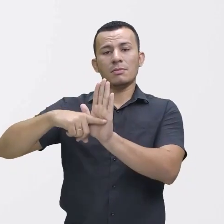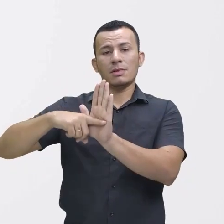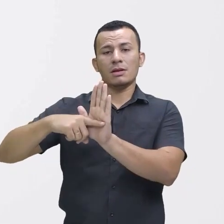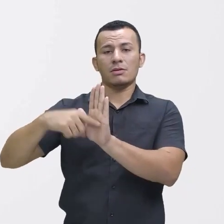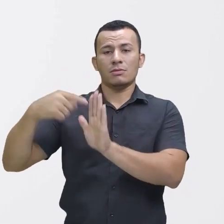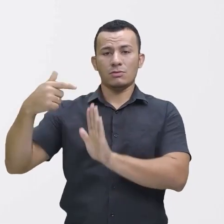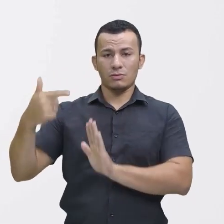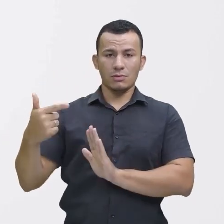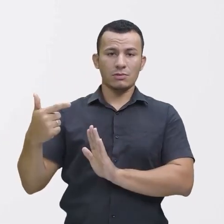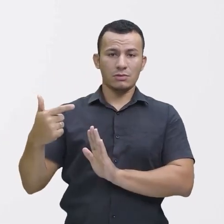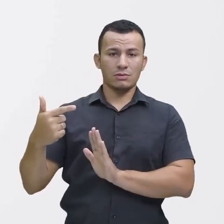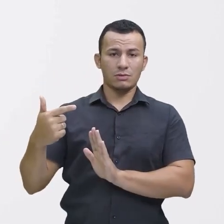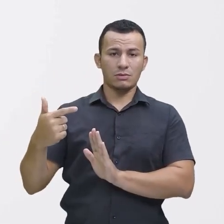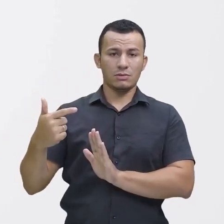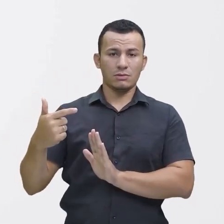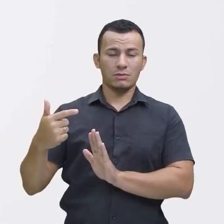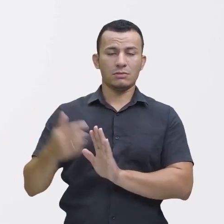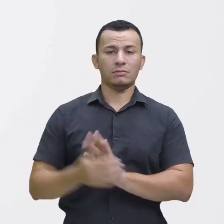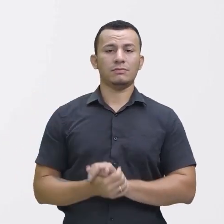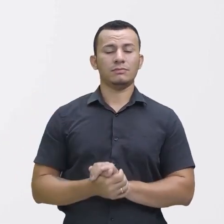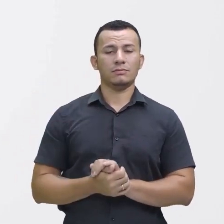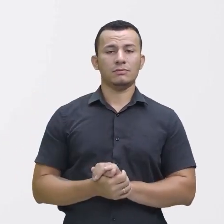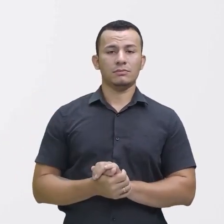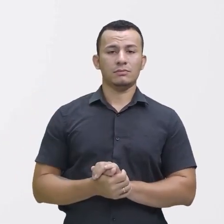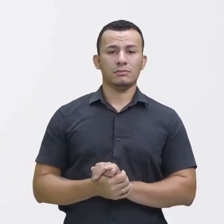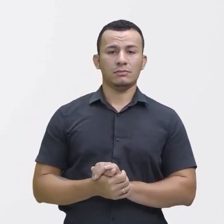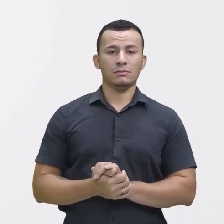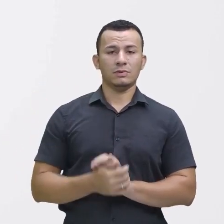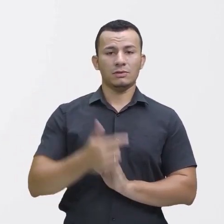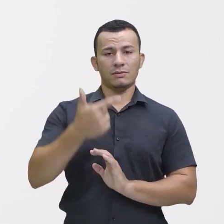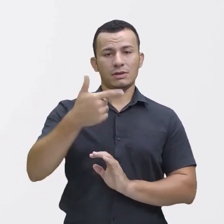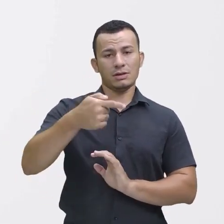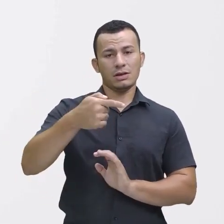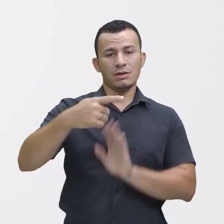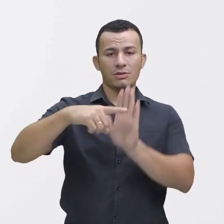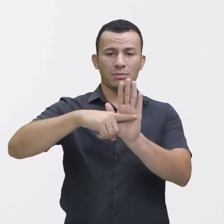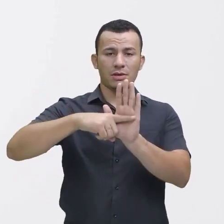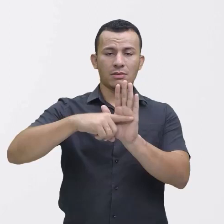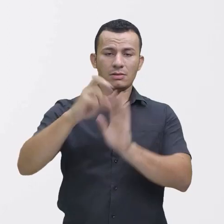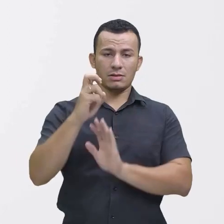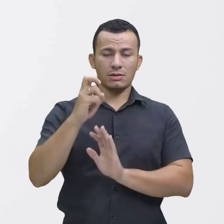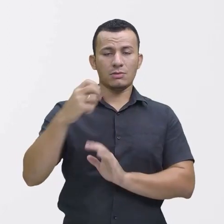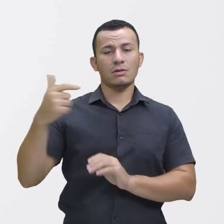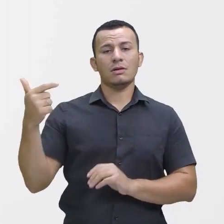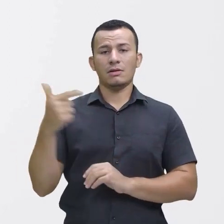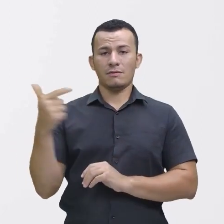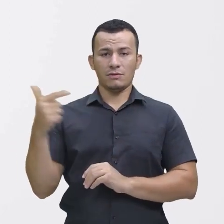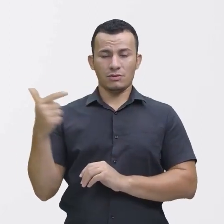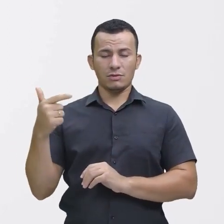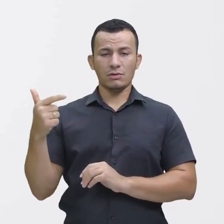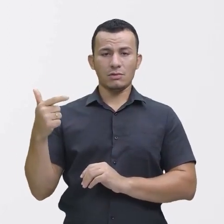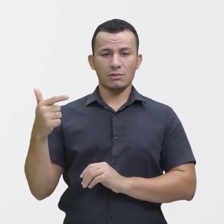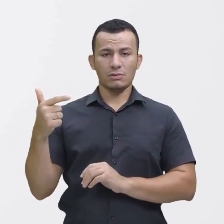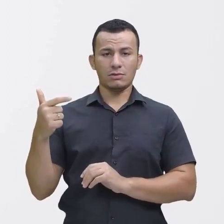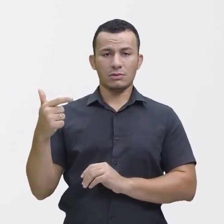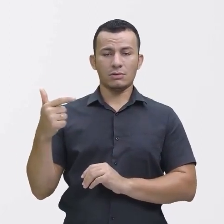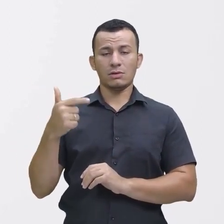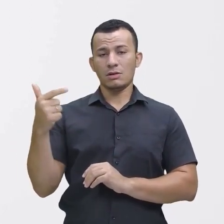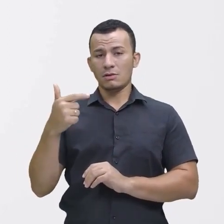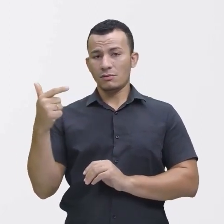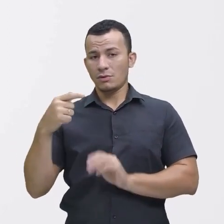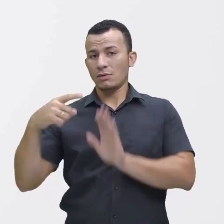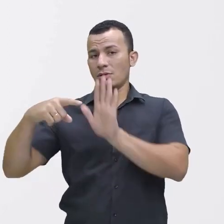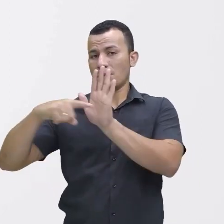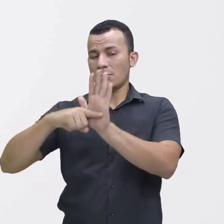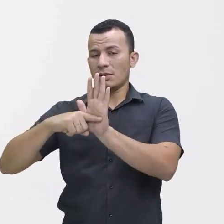27 menos 5, 22, que é o resultado aqui. Então eu pego mais o 2 aqui. 22 menos